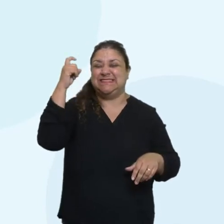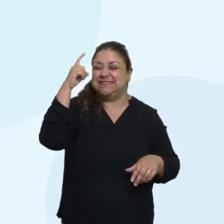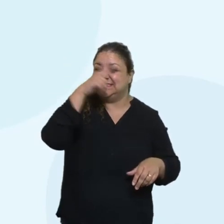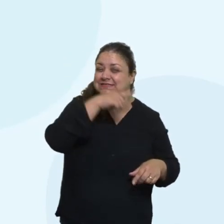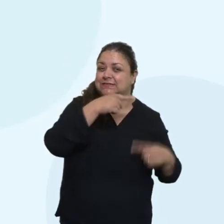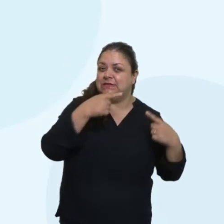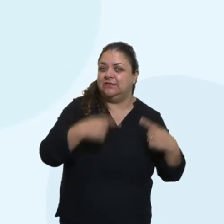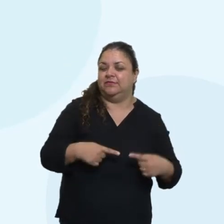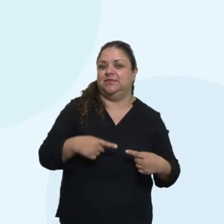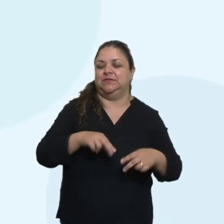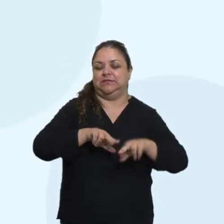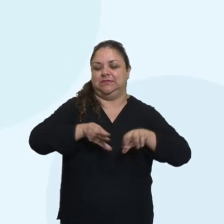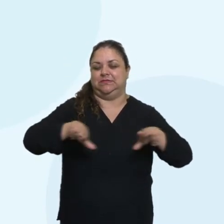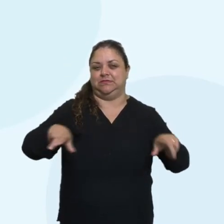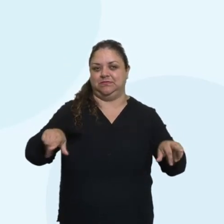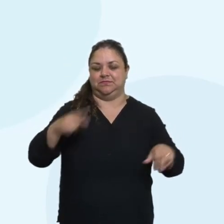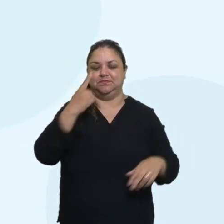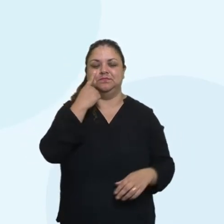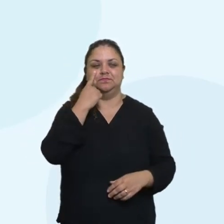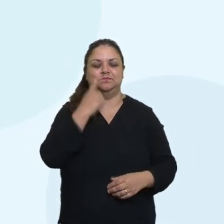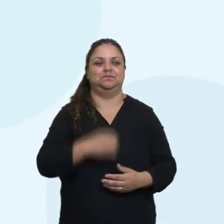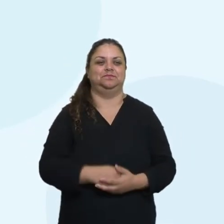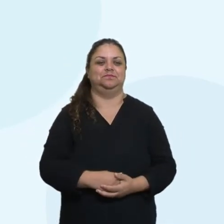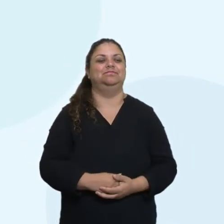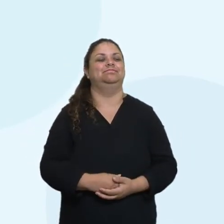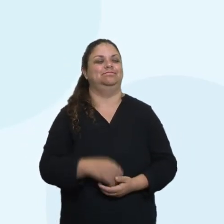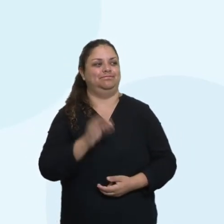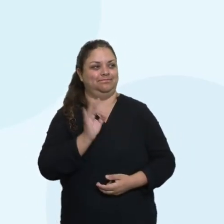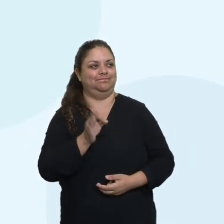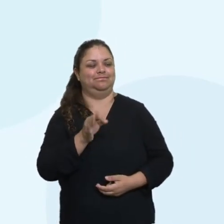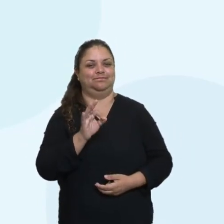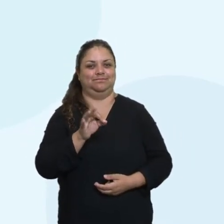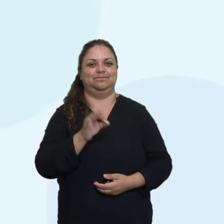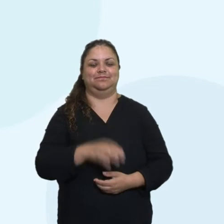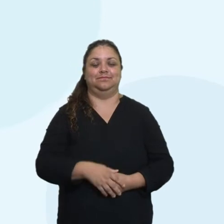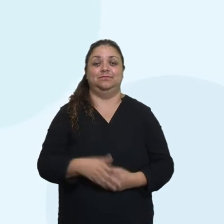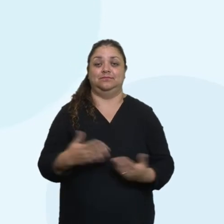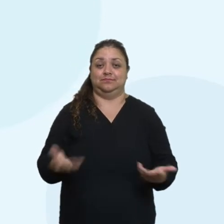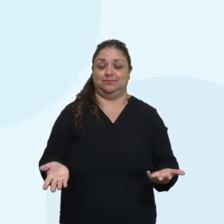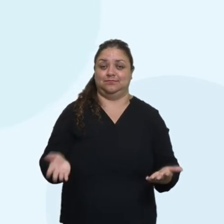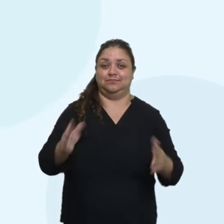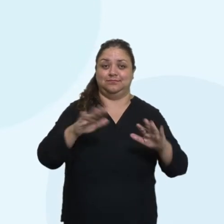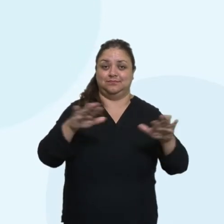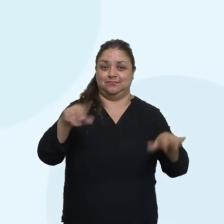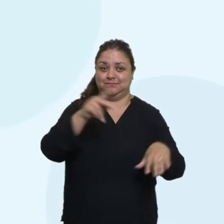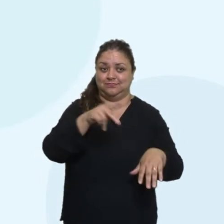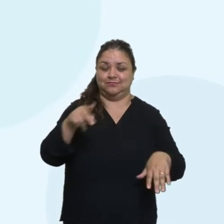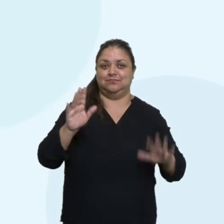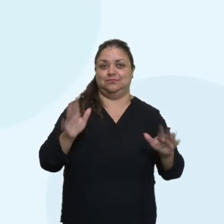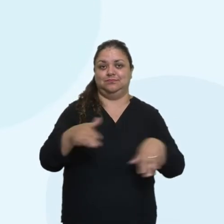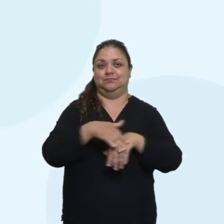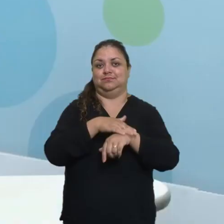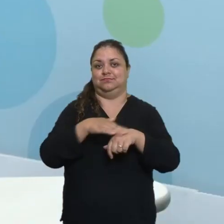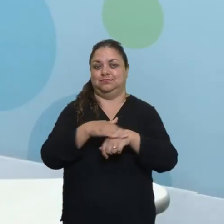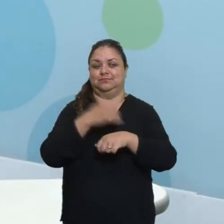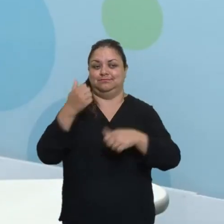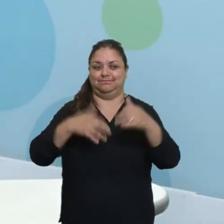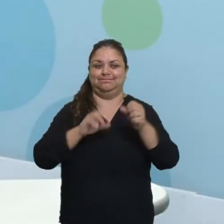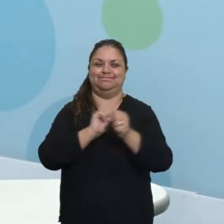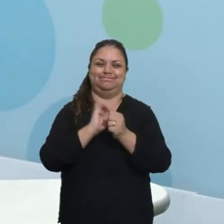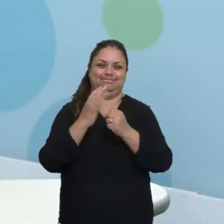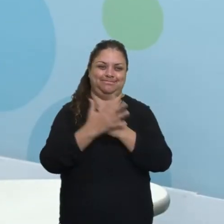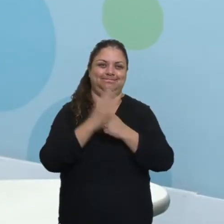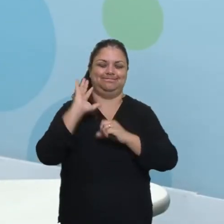não é professora Gisele então a gente falou um pouquinho já né sobre a pandemia